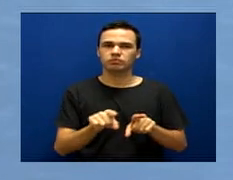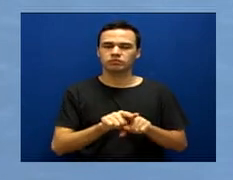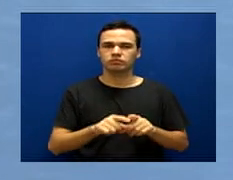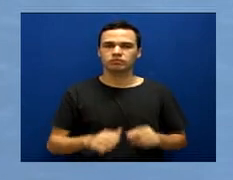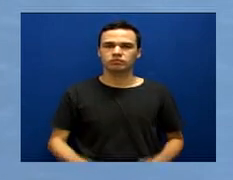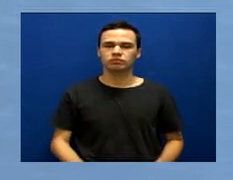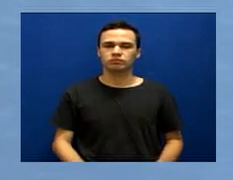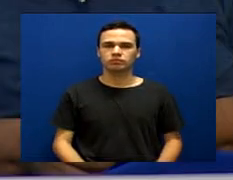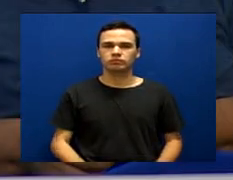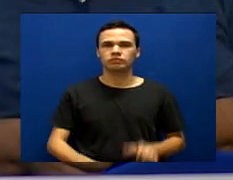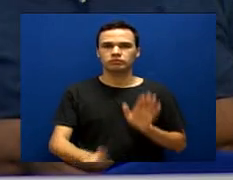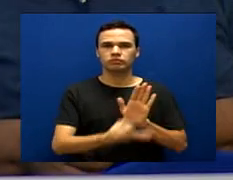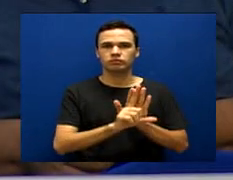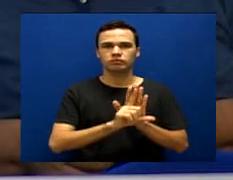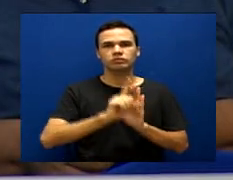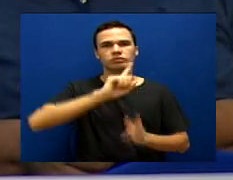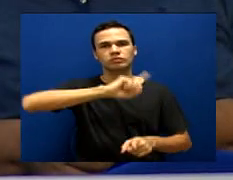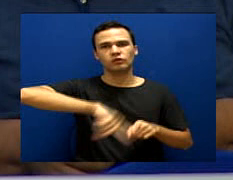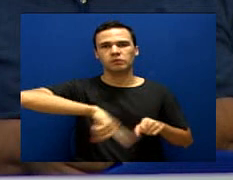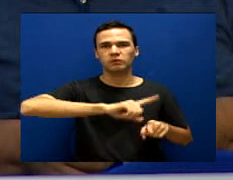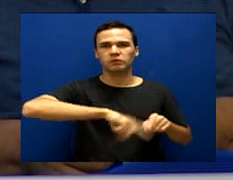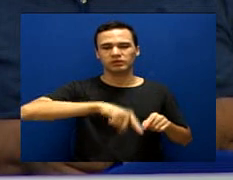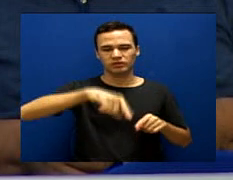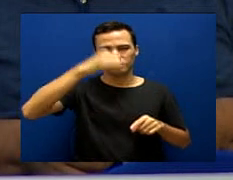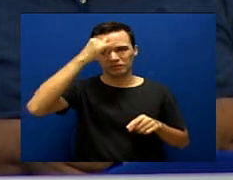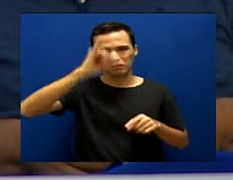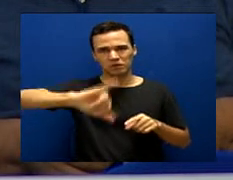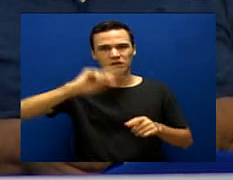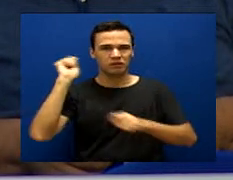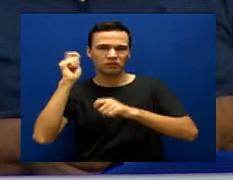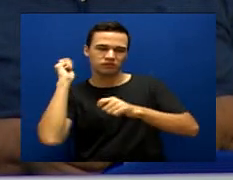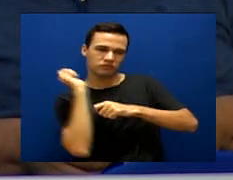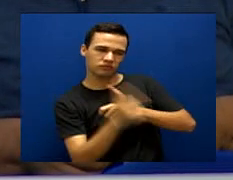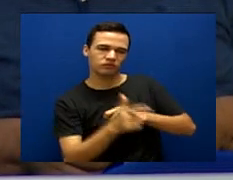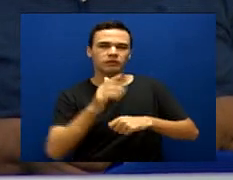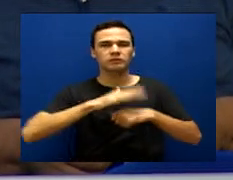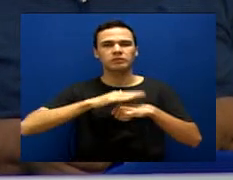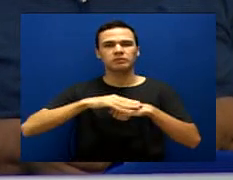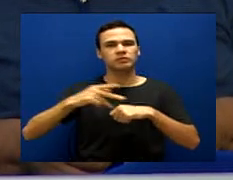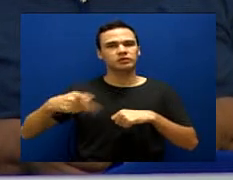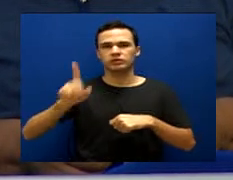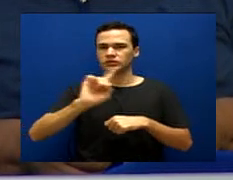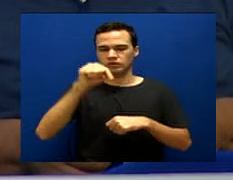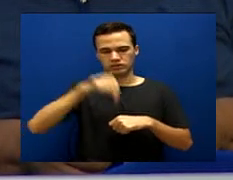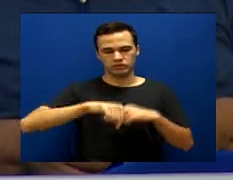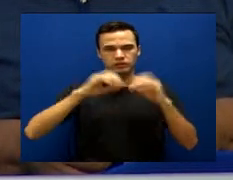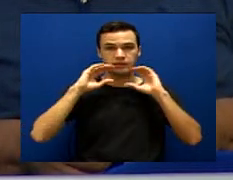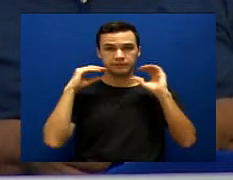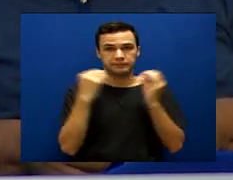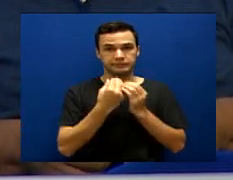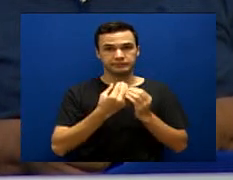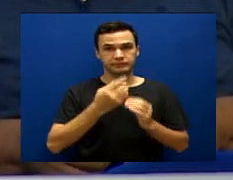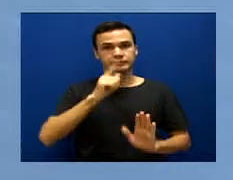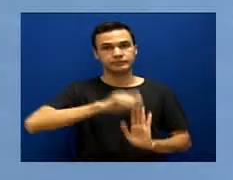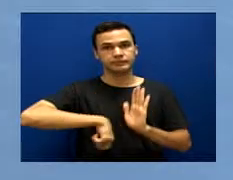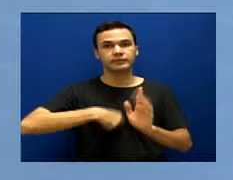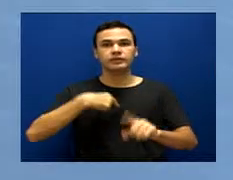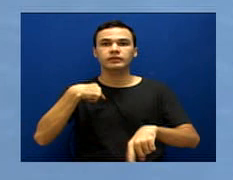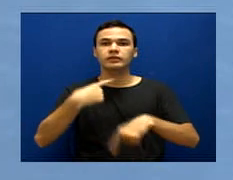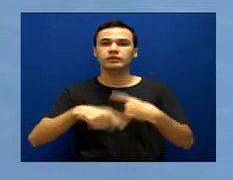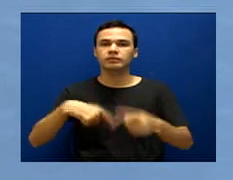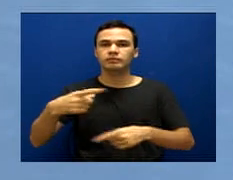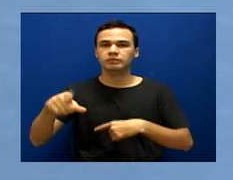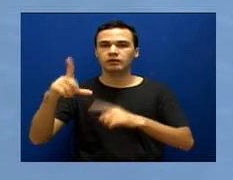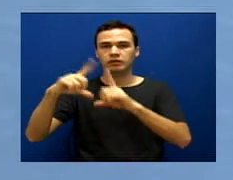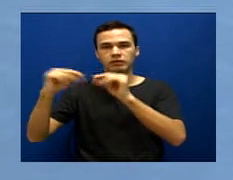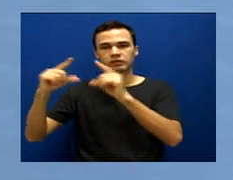Assinou a lei que proíbe rodeio em Sorocaba, que não começou por ele, claro, começou no Legislativo. Mas ele assinou e, de repente, vai lá em